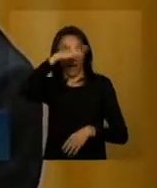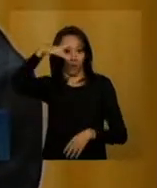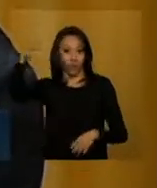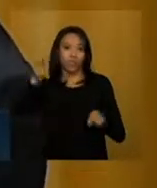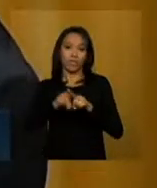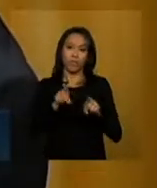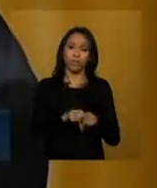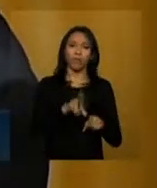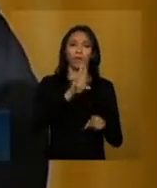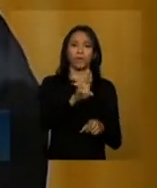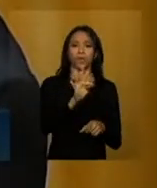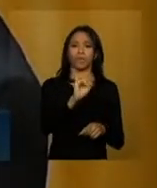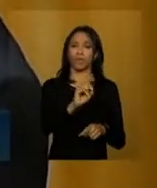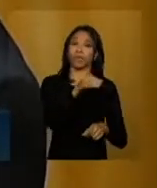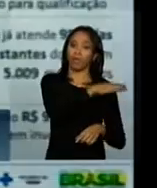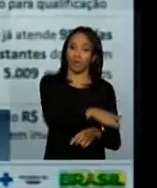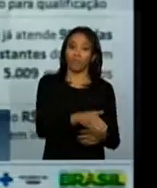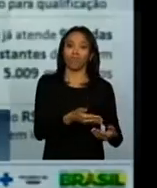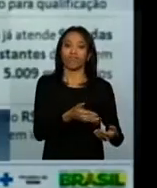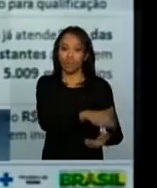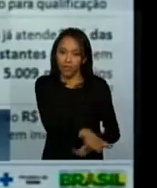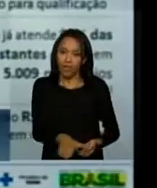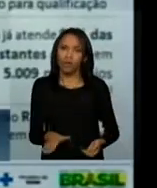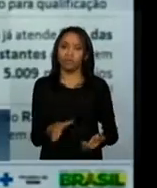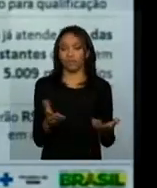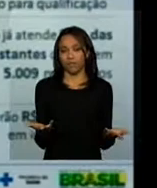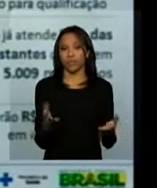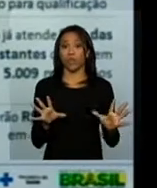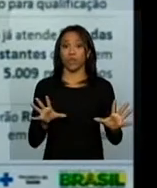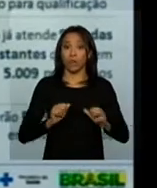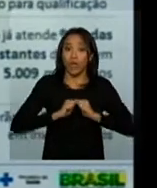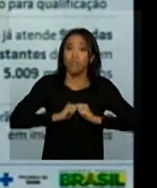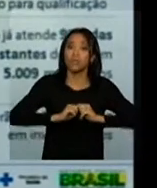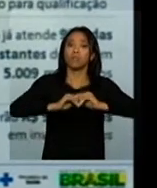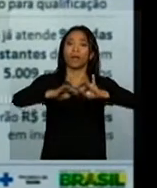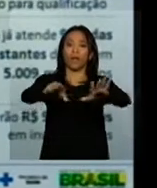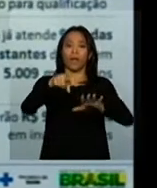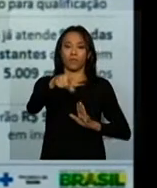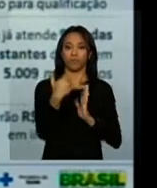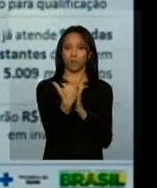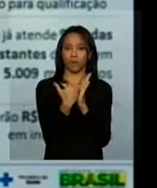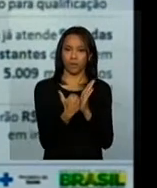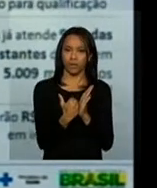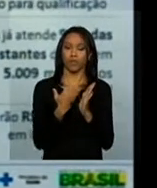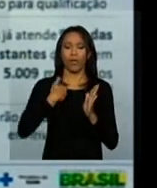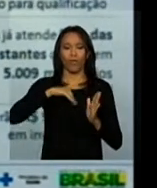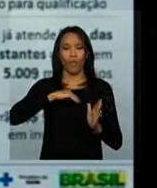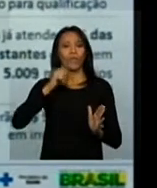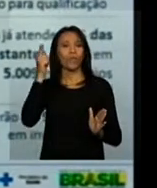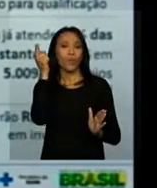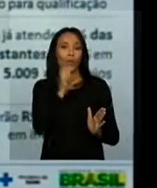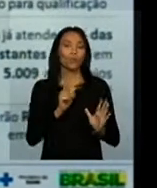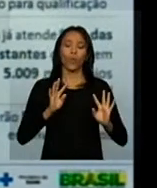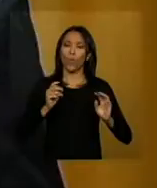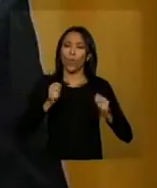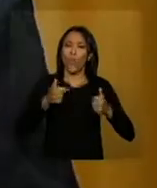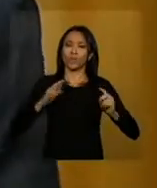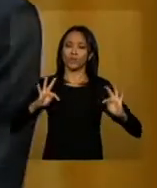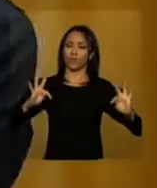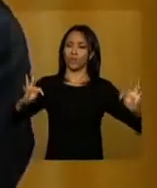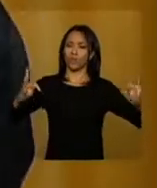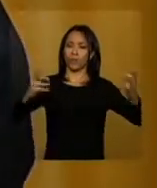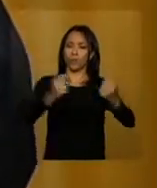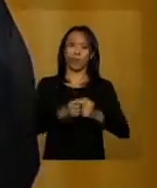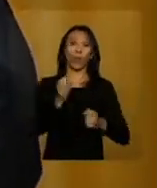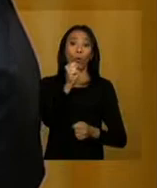segundo dia, do puerpério bem feito, enfim. Com a expansão do Rede Cegonha, nós já estamos com praticamente a totalidade das gestantes,